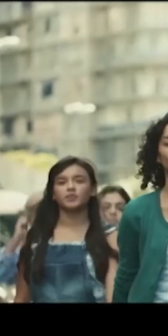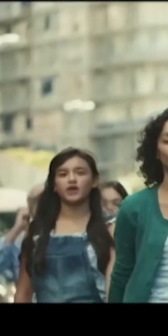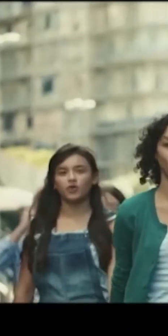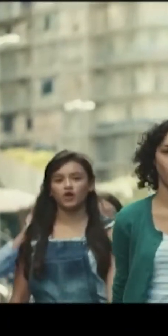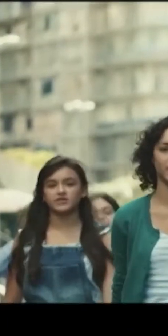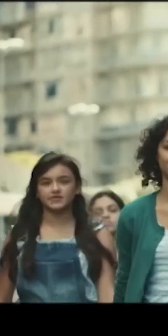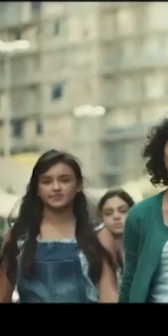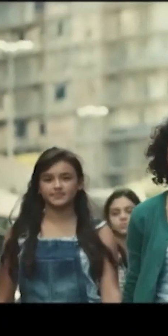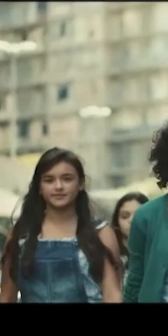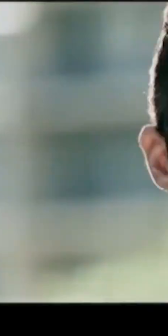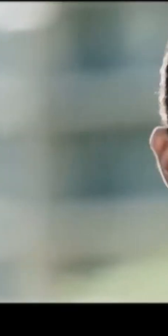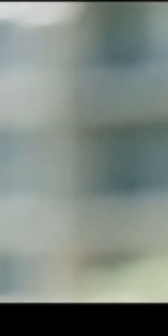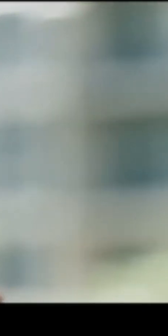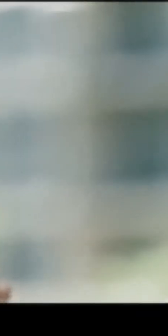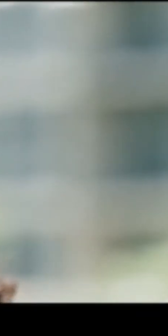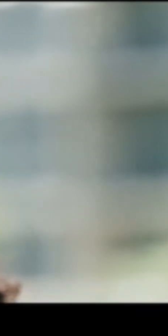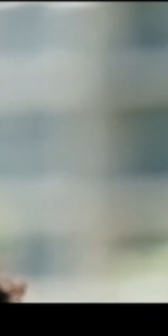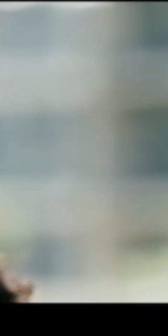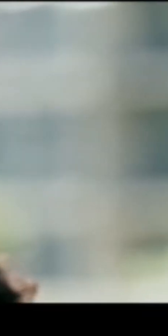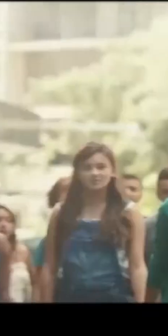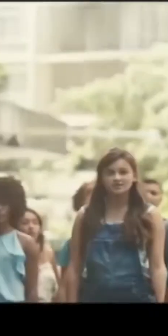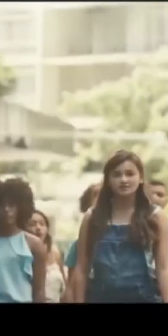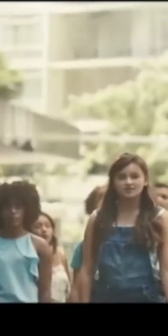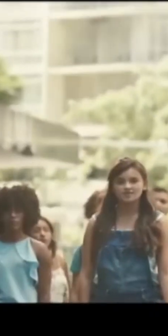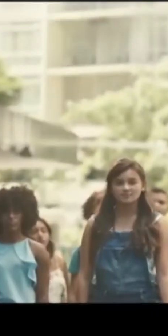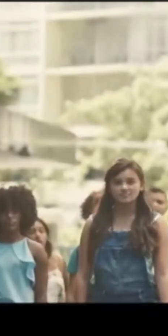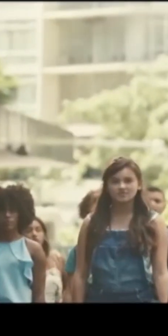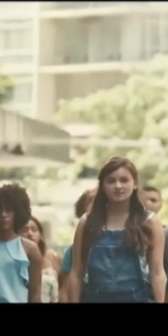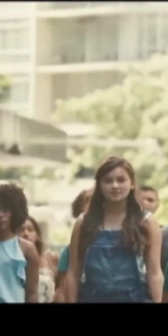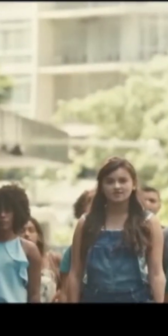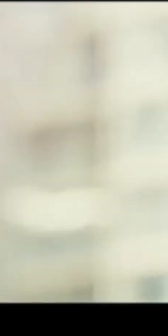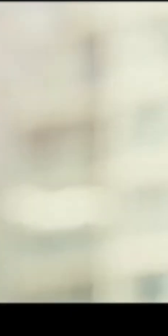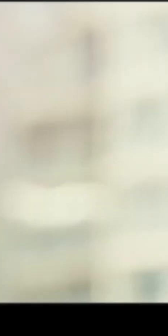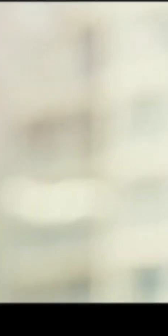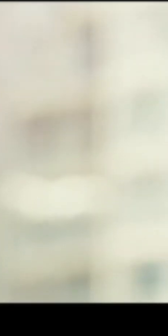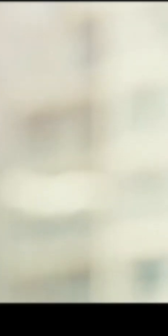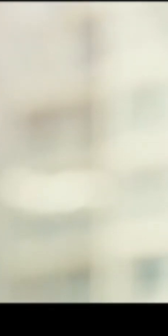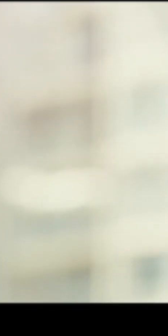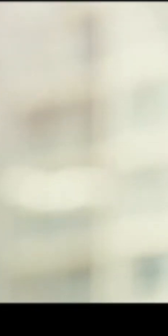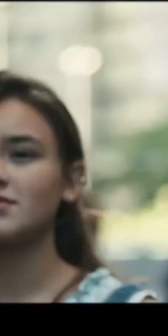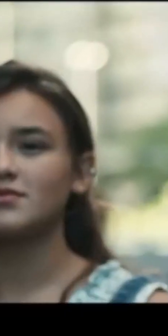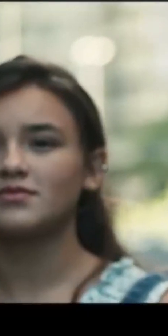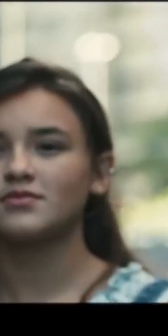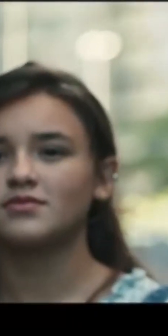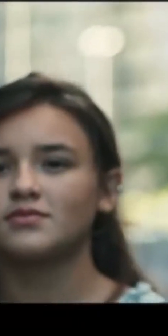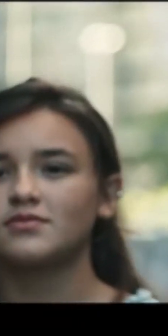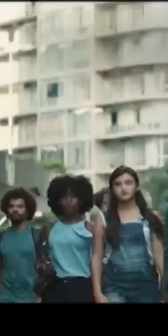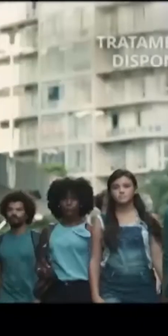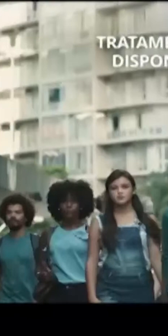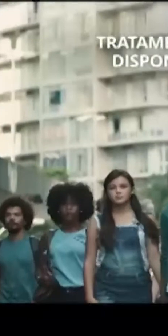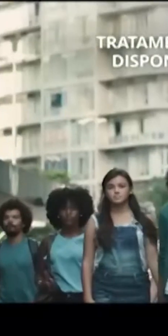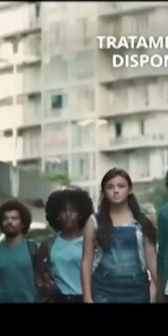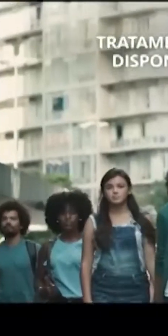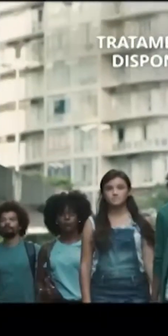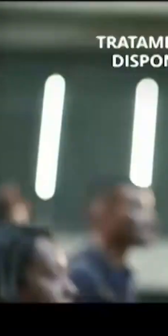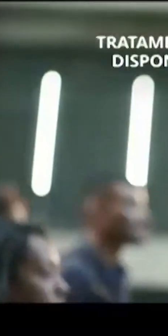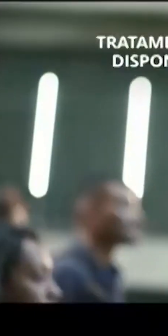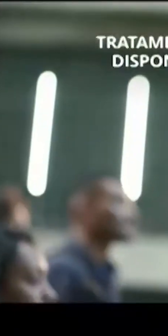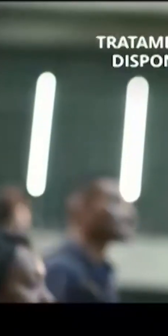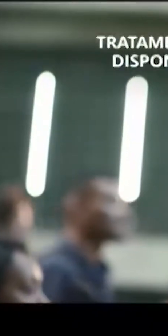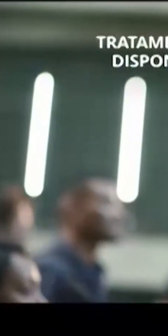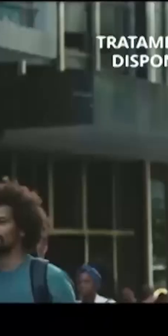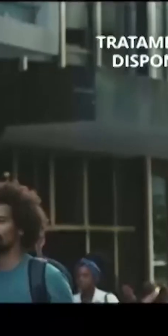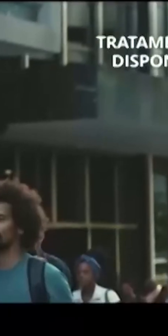contra a tuberculose. É bom saber que eu não estou sozinho. Em caso de tosse por mais de 3 semanas, procure uma unidade de